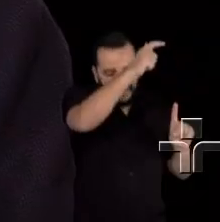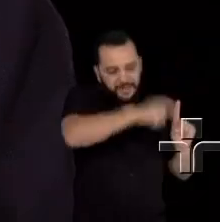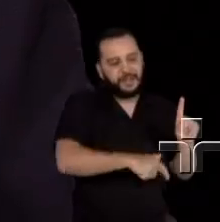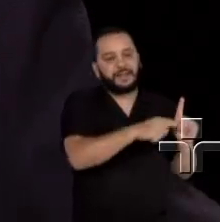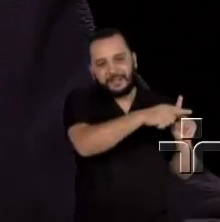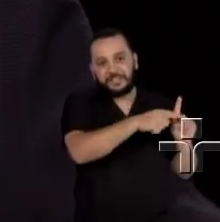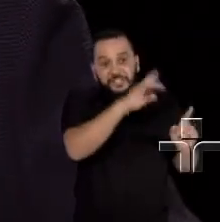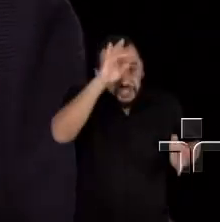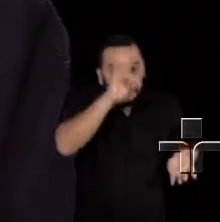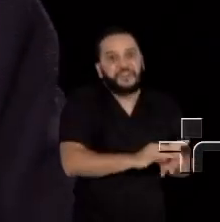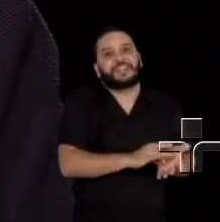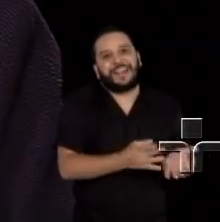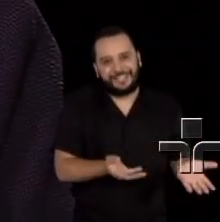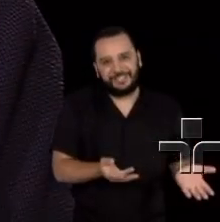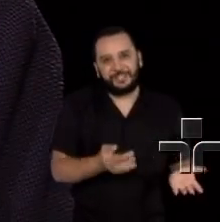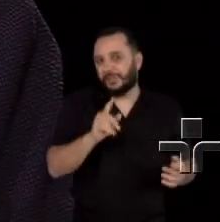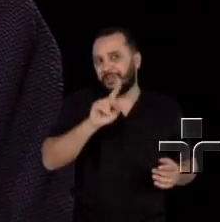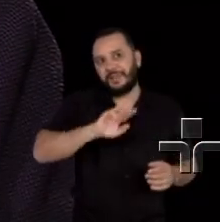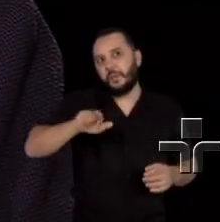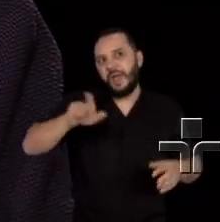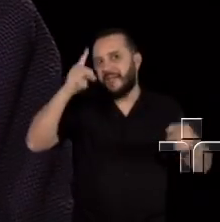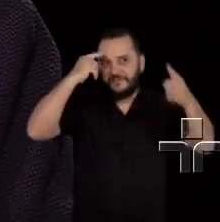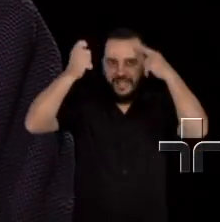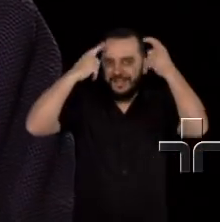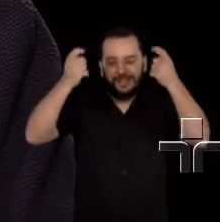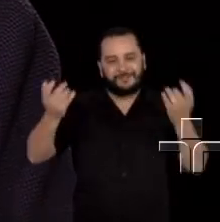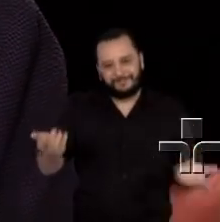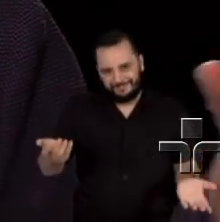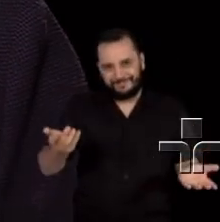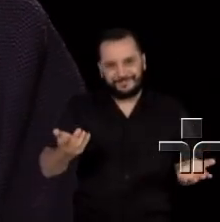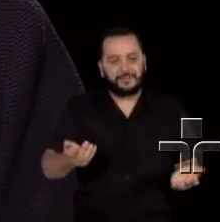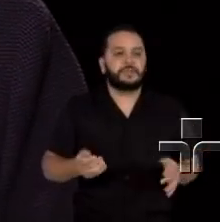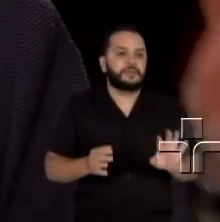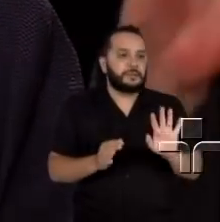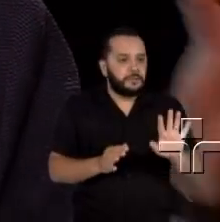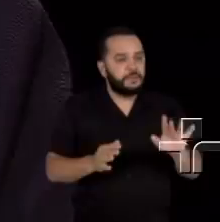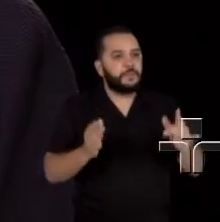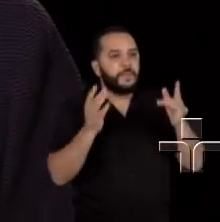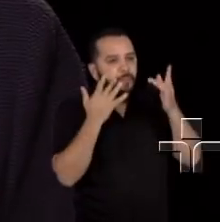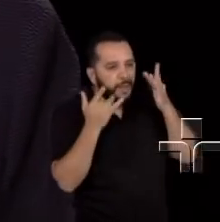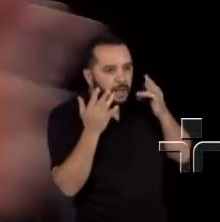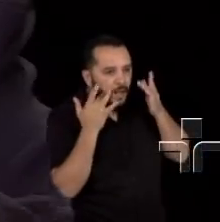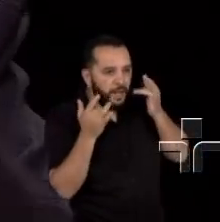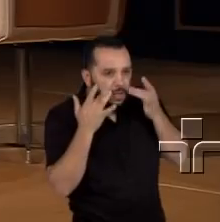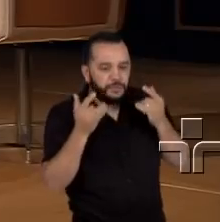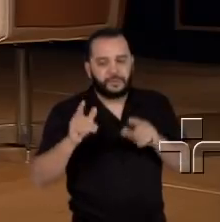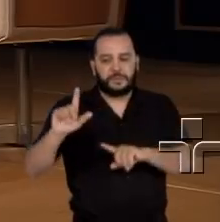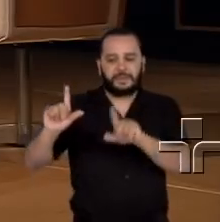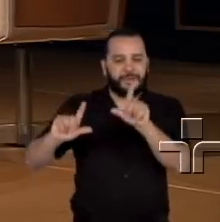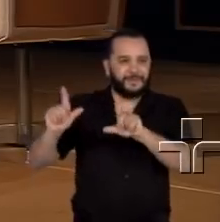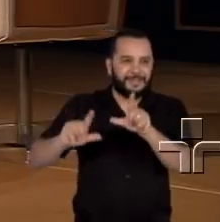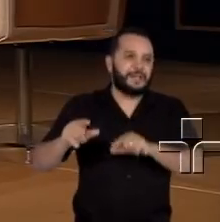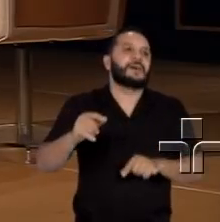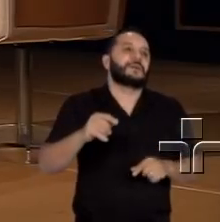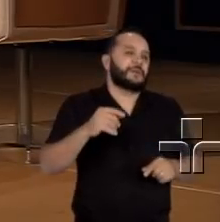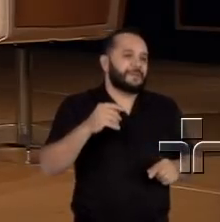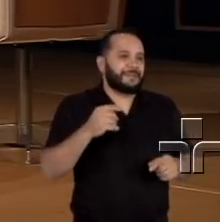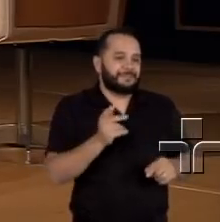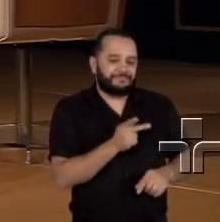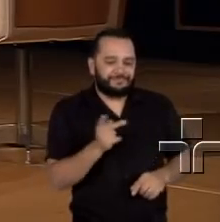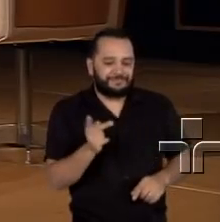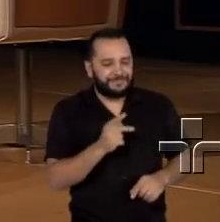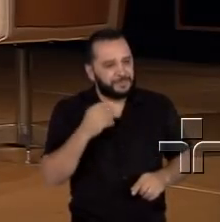viram. Denise, teatro e televisão. Duas carreiras sólidas, duas